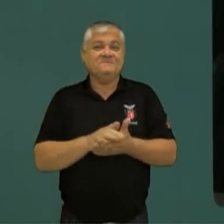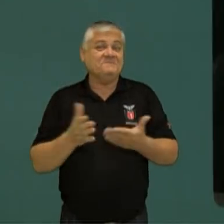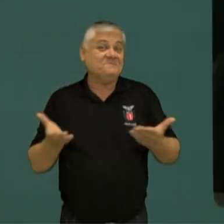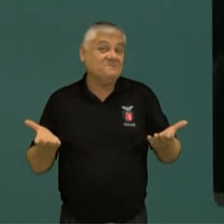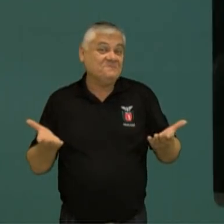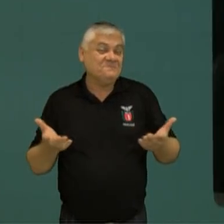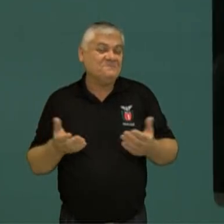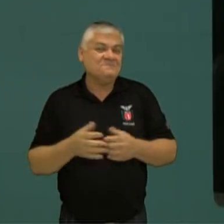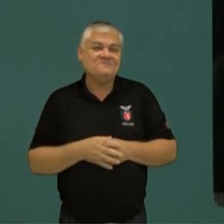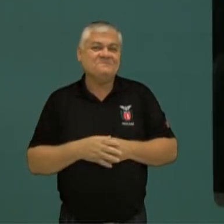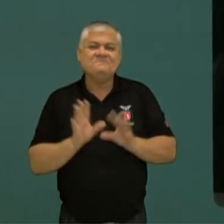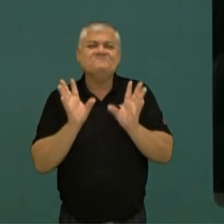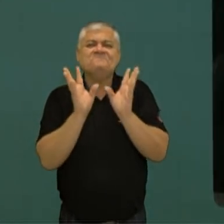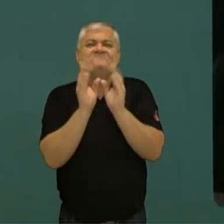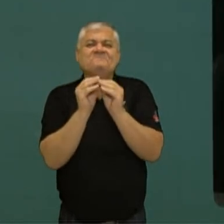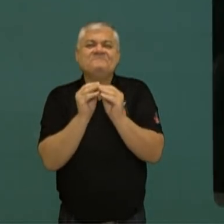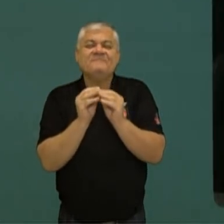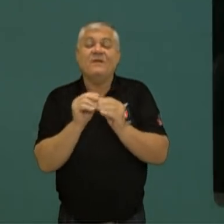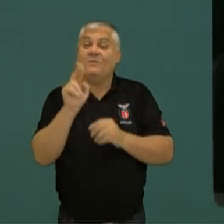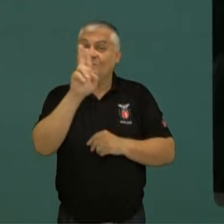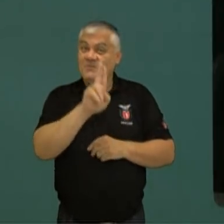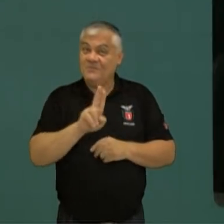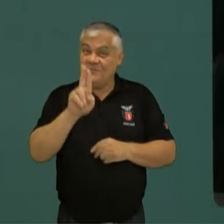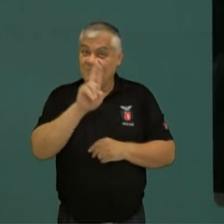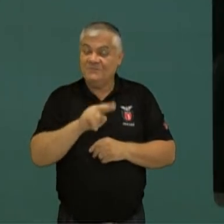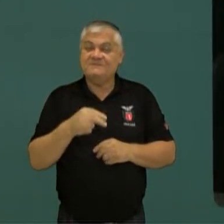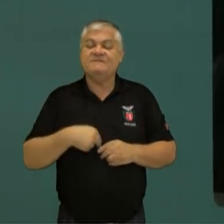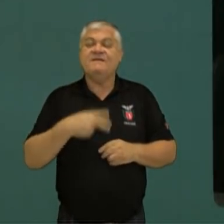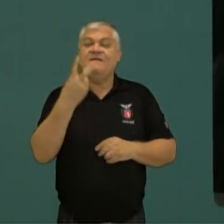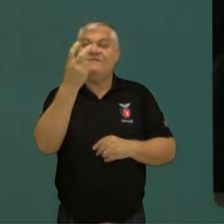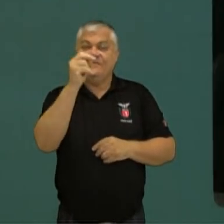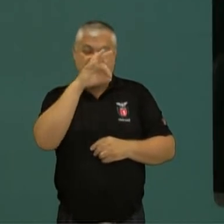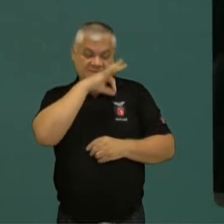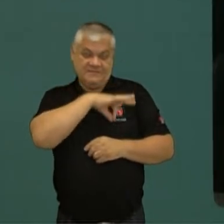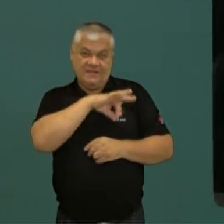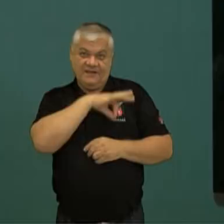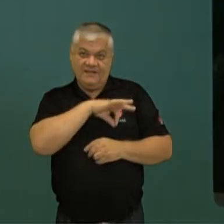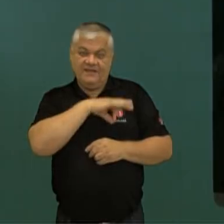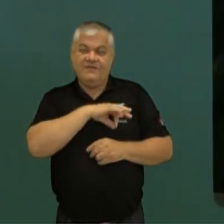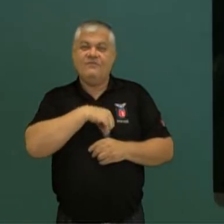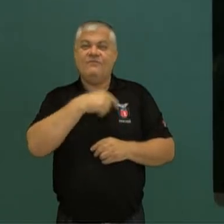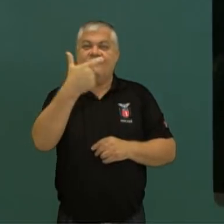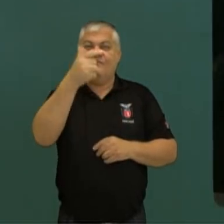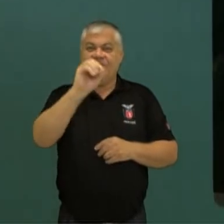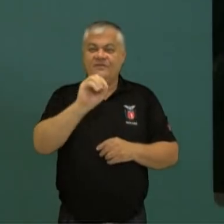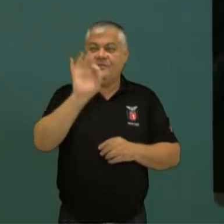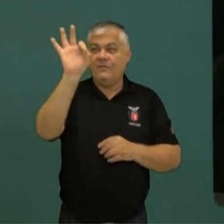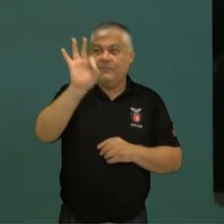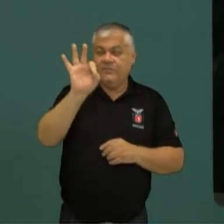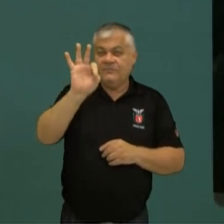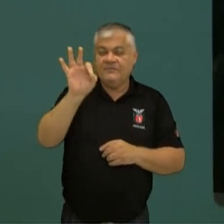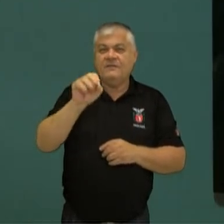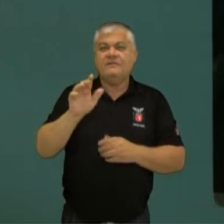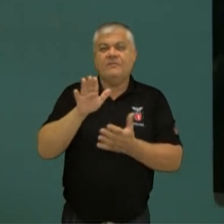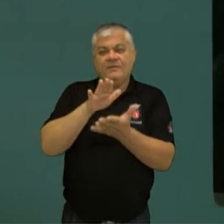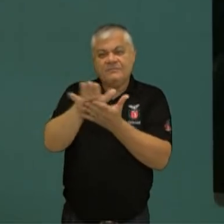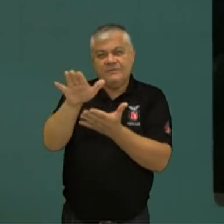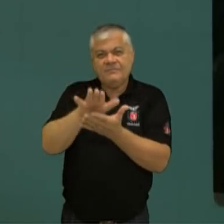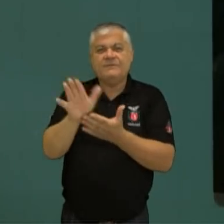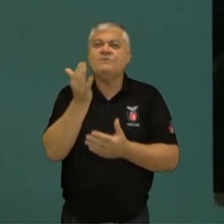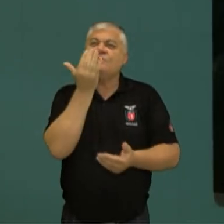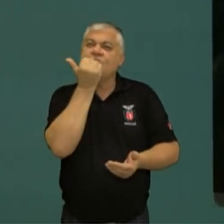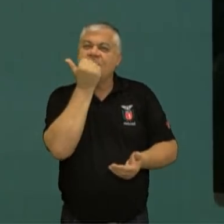Qual que é a conclusão, então? Ele usa 20% do seu salário para